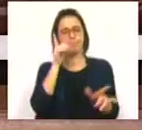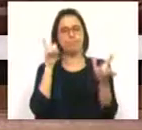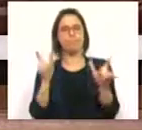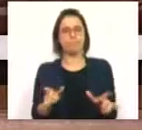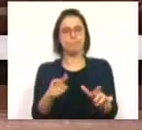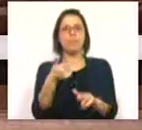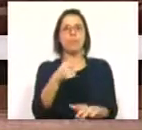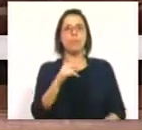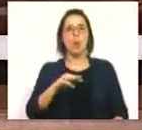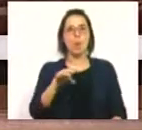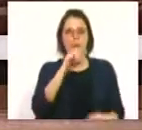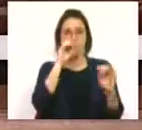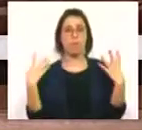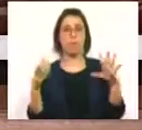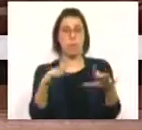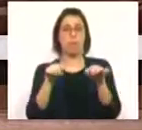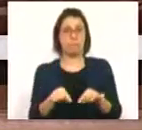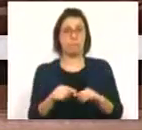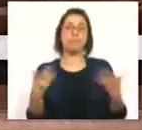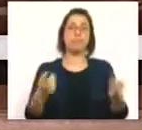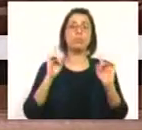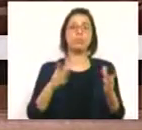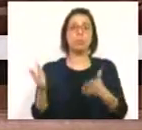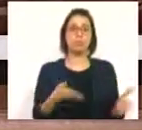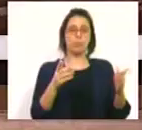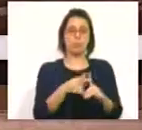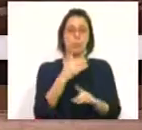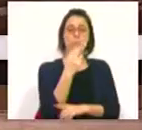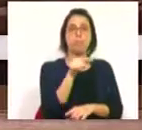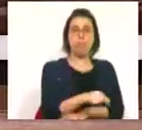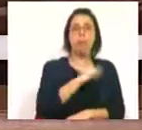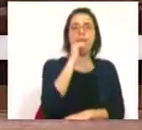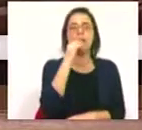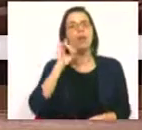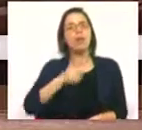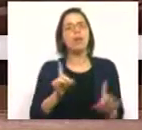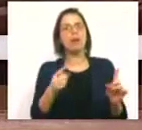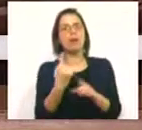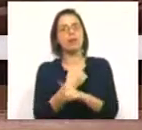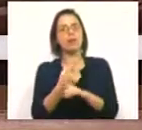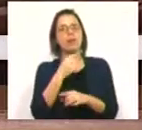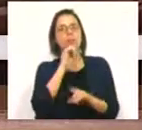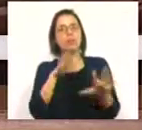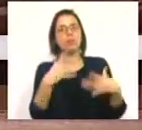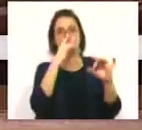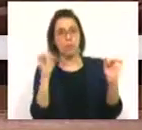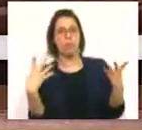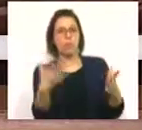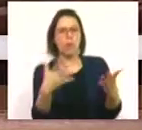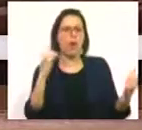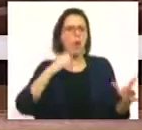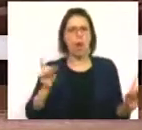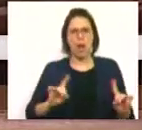controle da biomassa florestal. Começando pela produção linhosa e, naturalmente, sem pretender ignorar as restantes potencialidades da floresta,